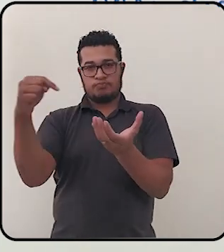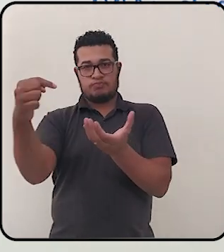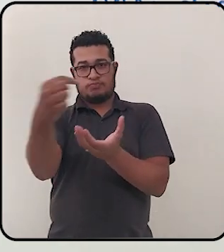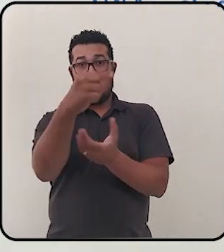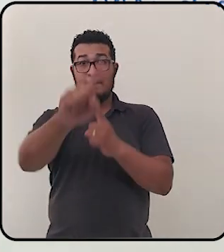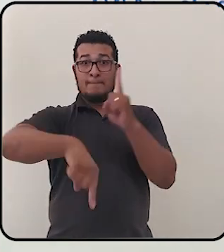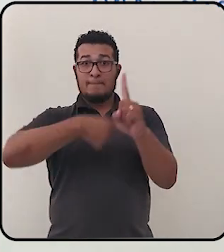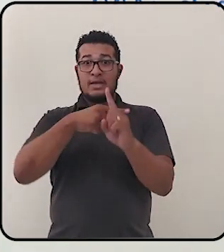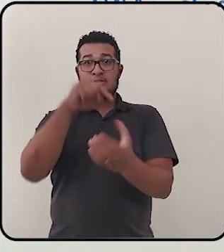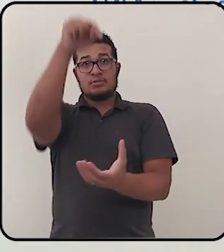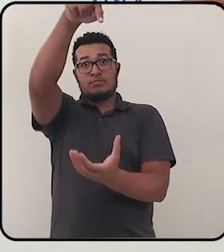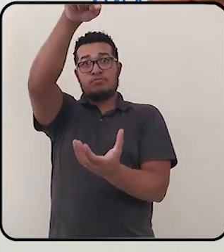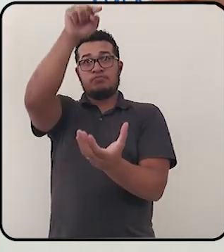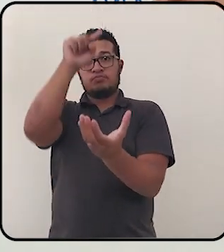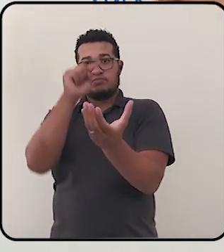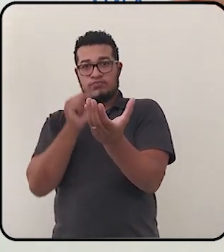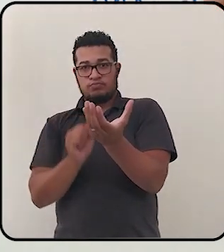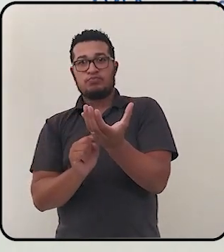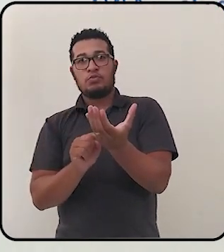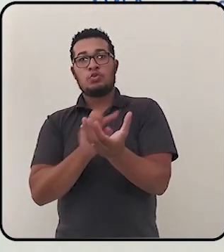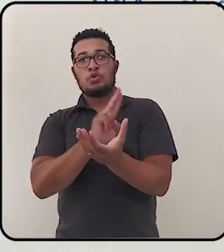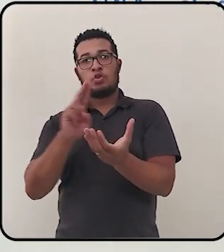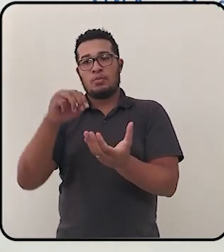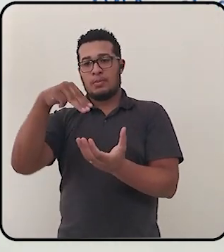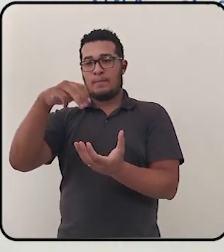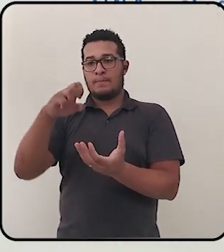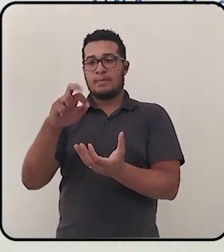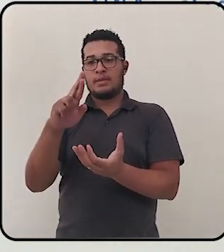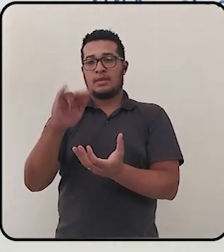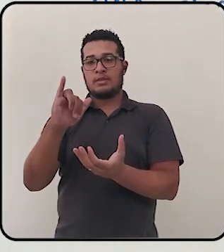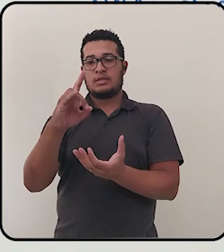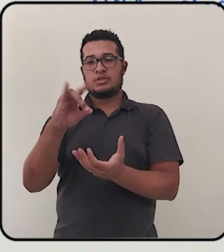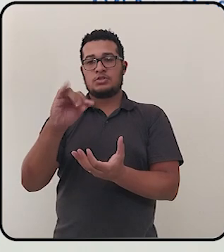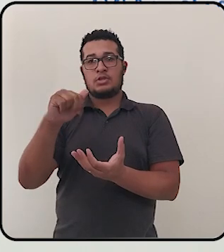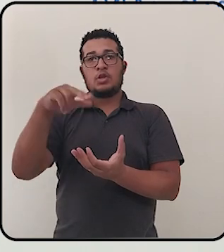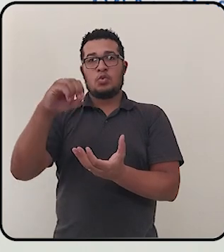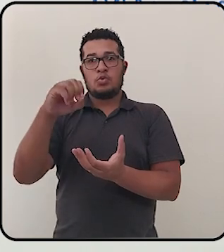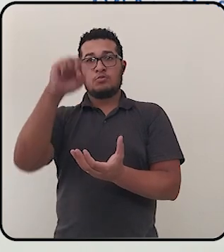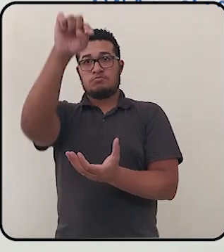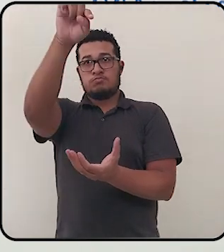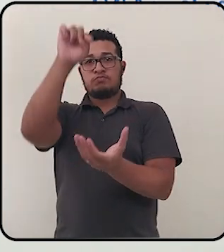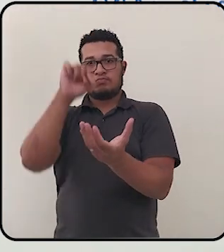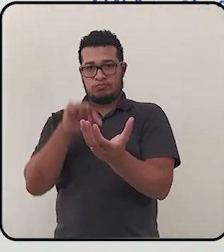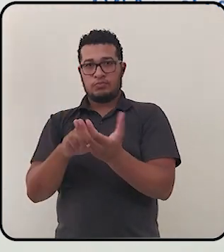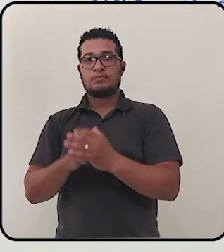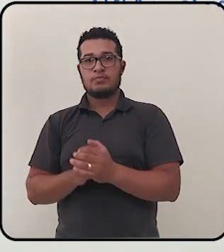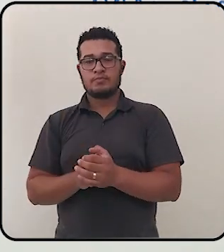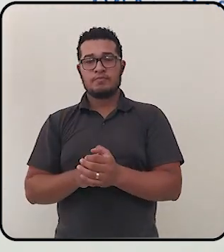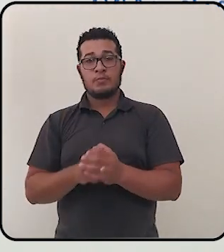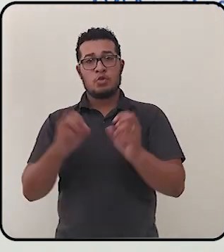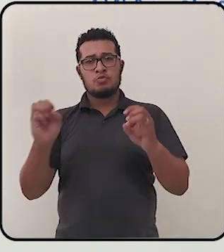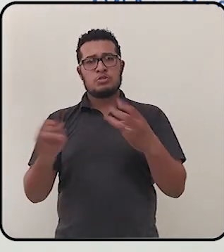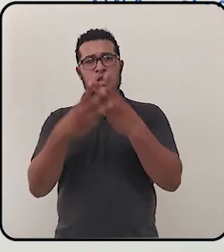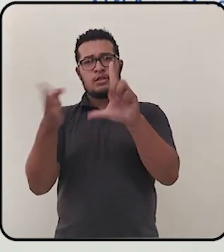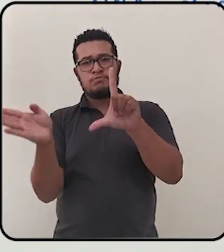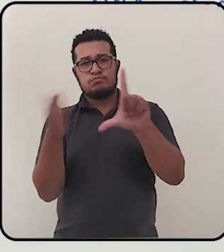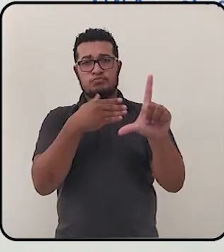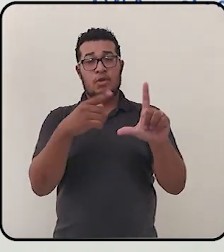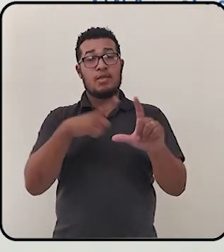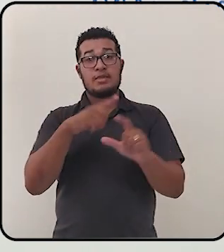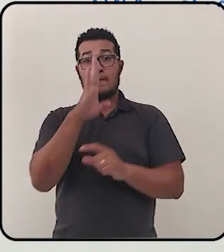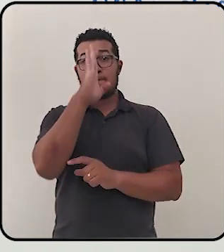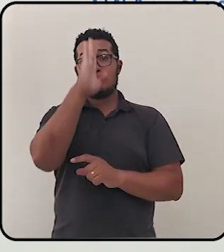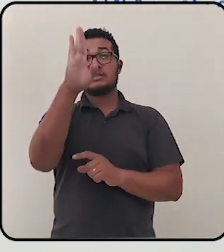sentido vertical, que denominamos meridianos. No próximo slide, nós vamos ver os